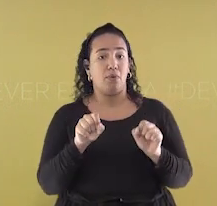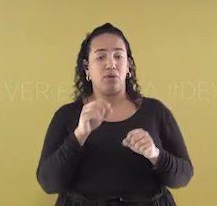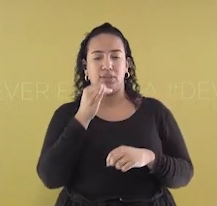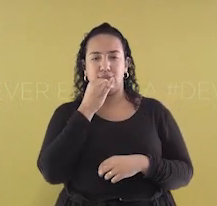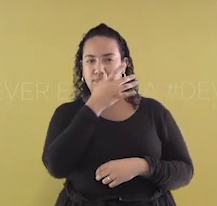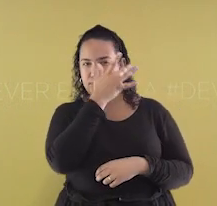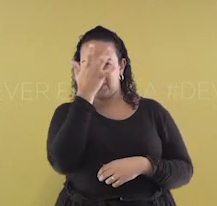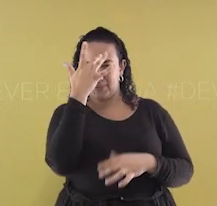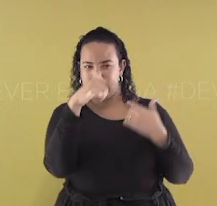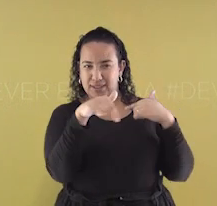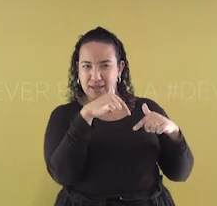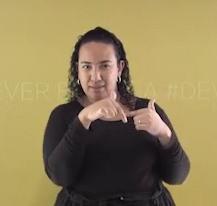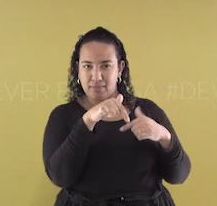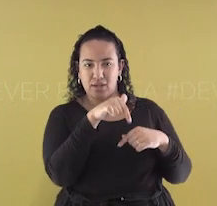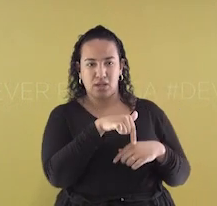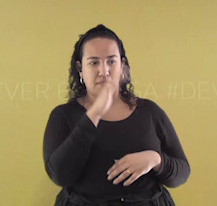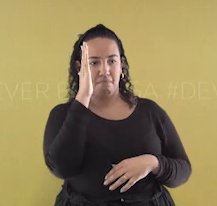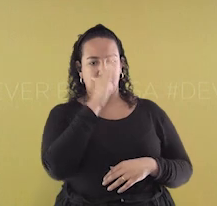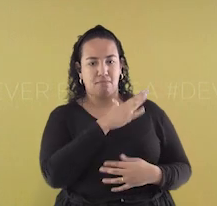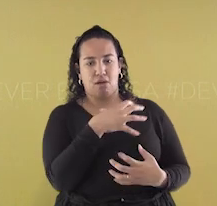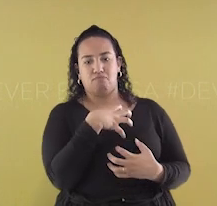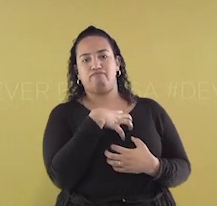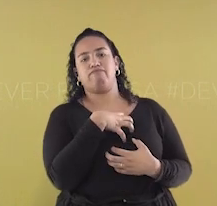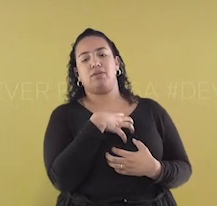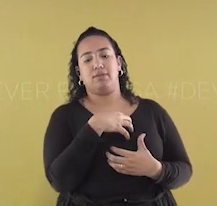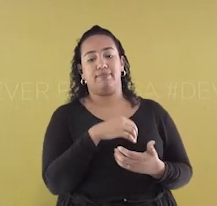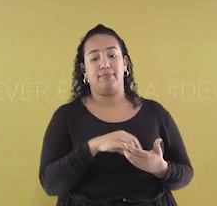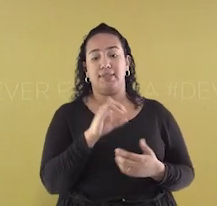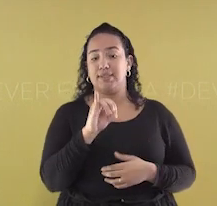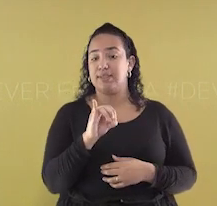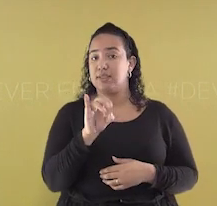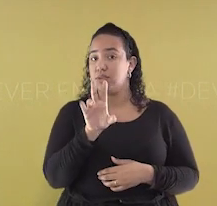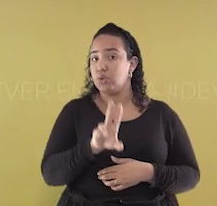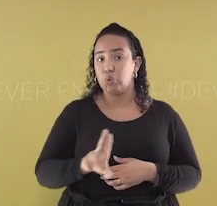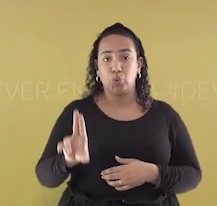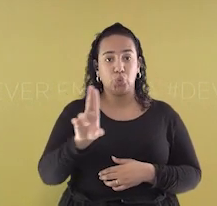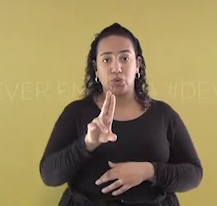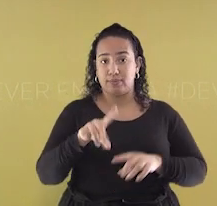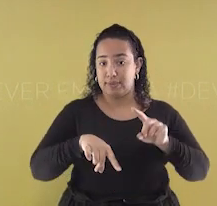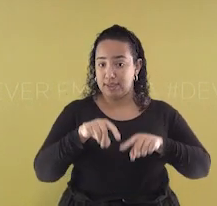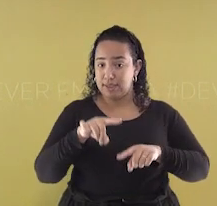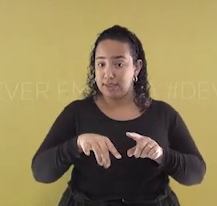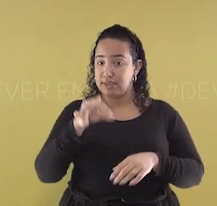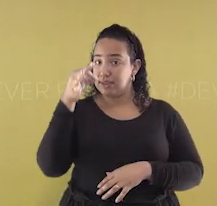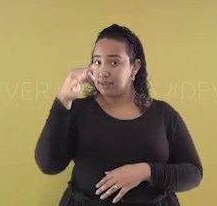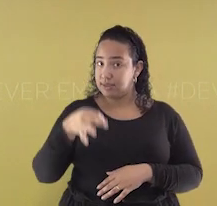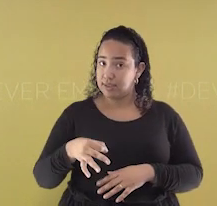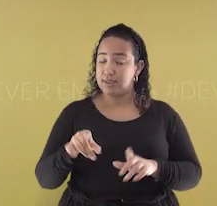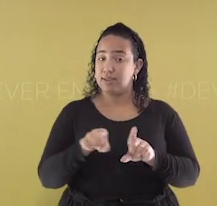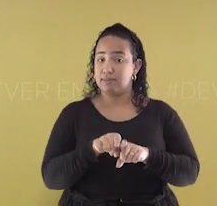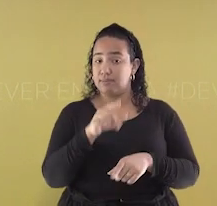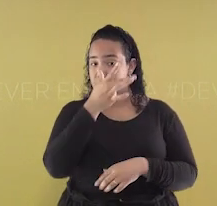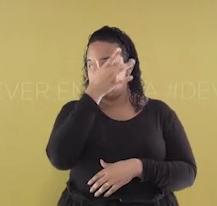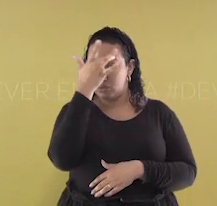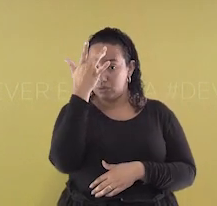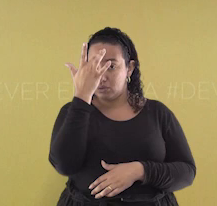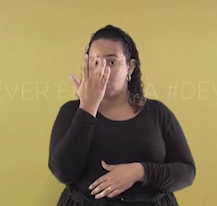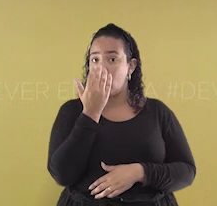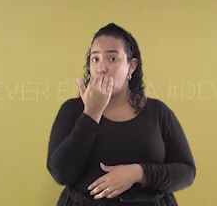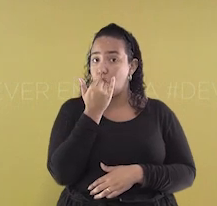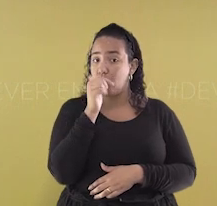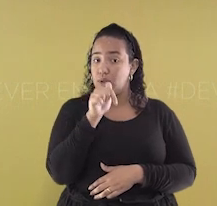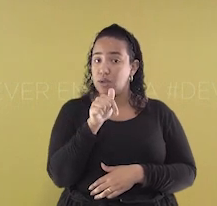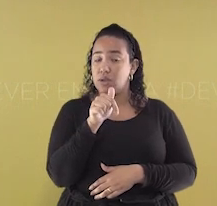fazer mal a quem trabalha com eles, quando a pessoa não usa os equipamentos, e também para quem come